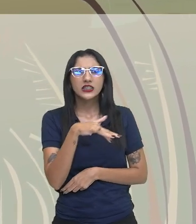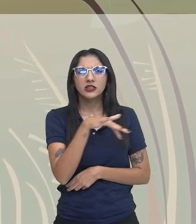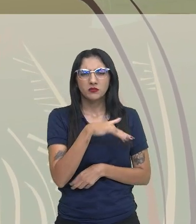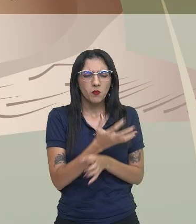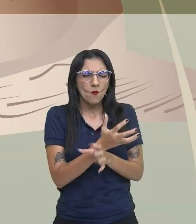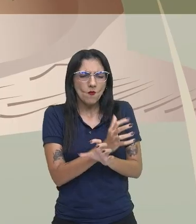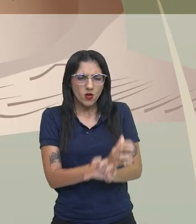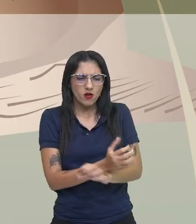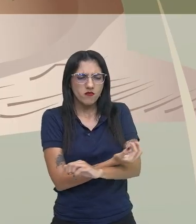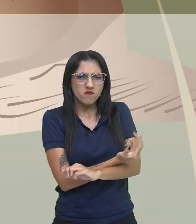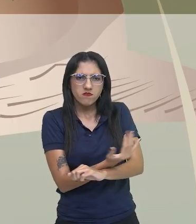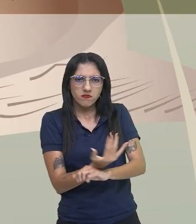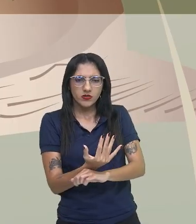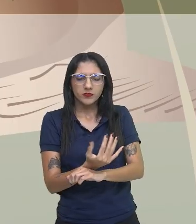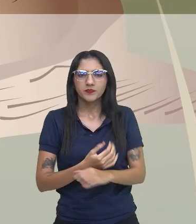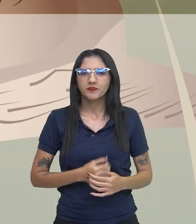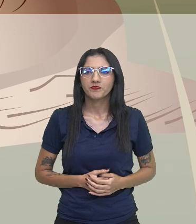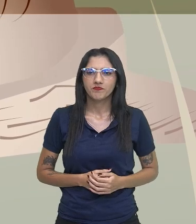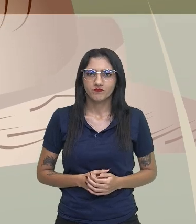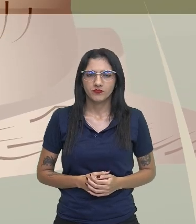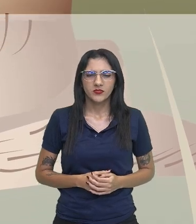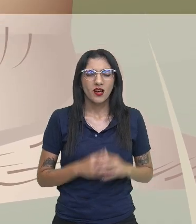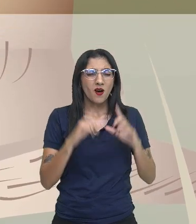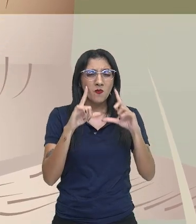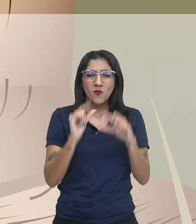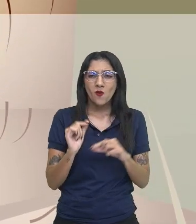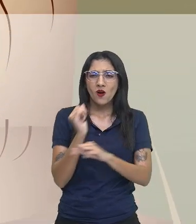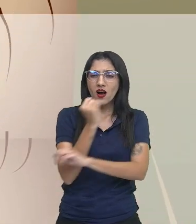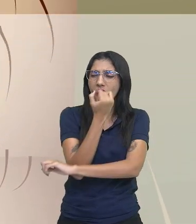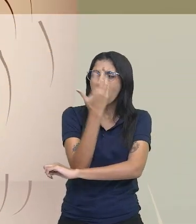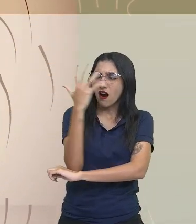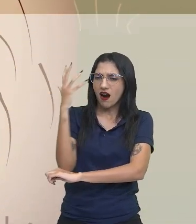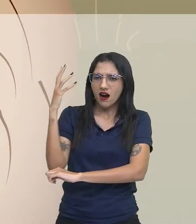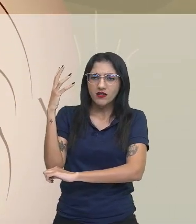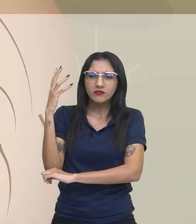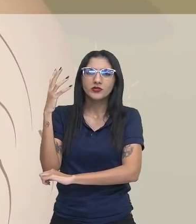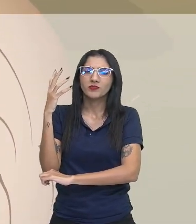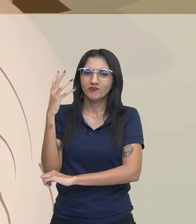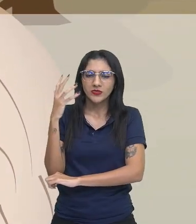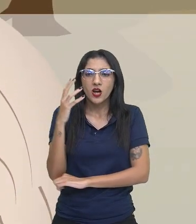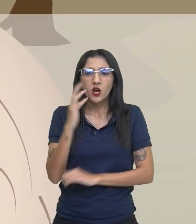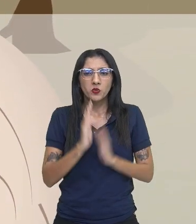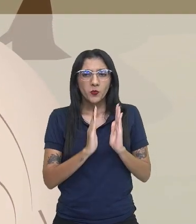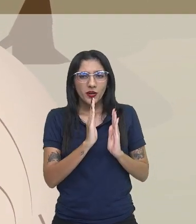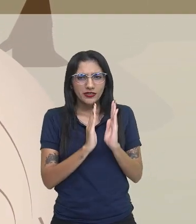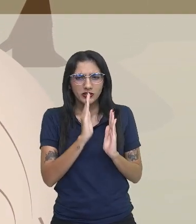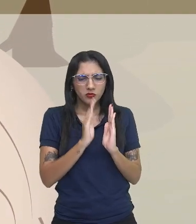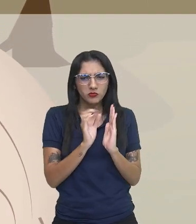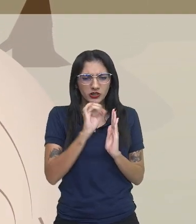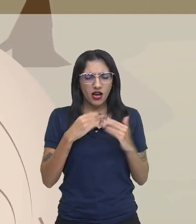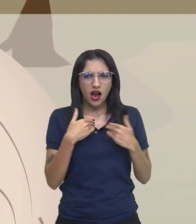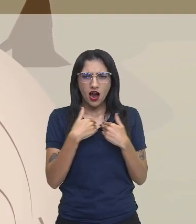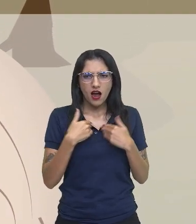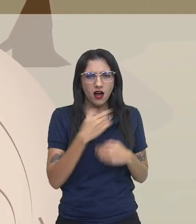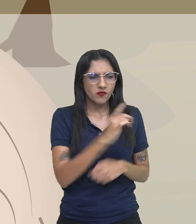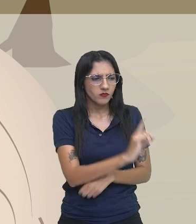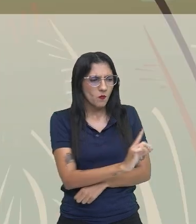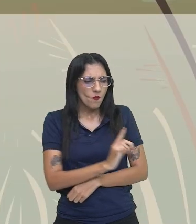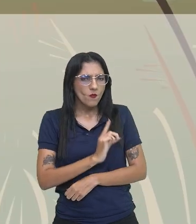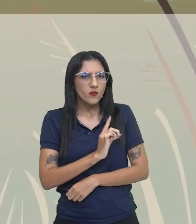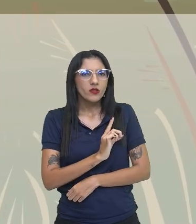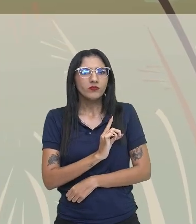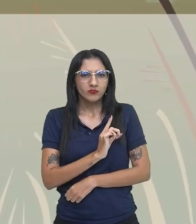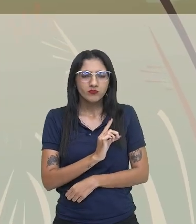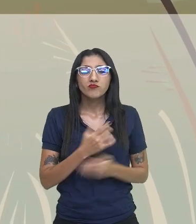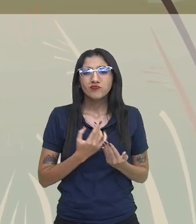áridas. Com a diminuição das árvores para se pendurar e o aumento da presença de presas e predadores no chão seco,